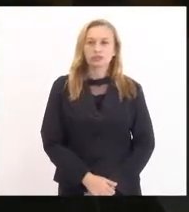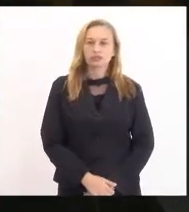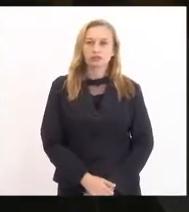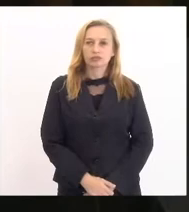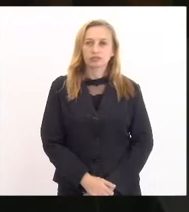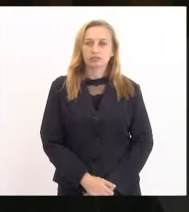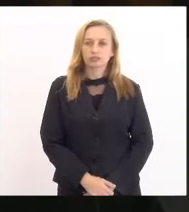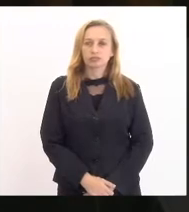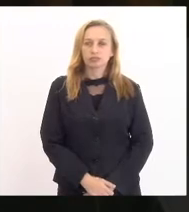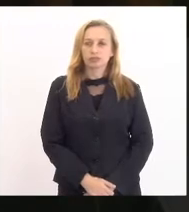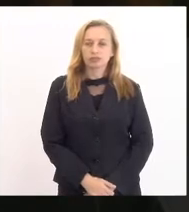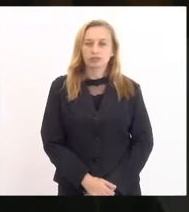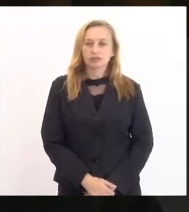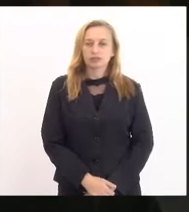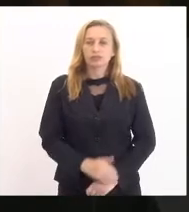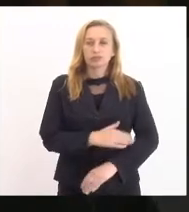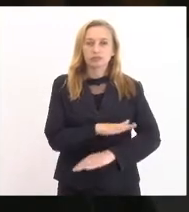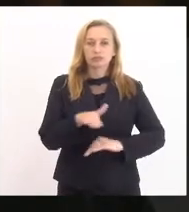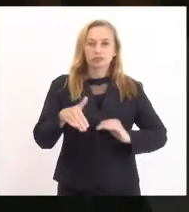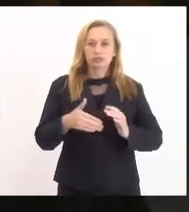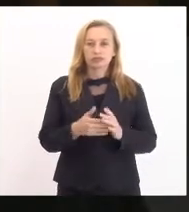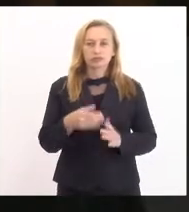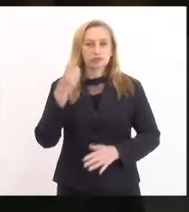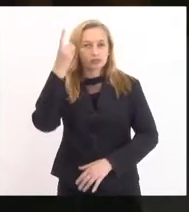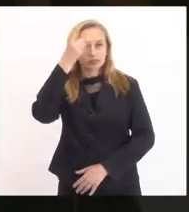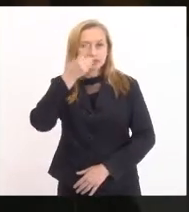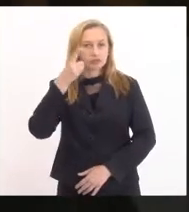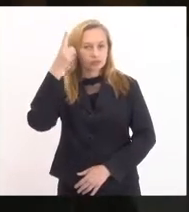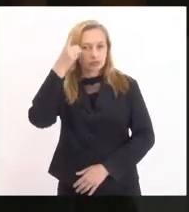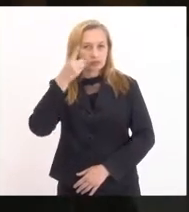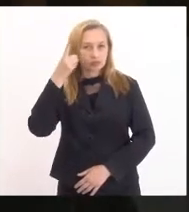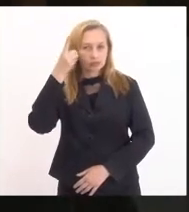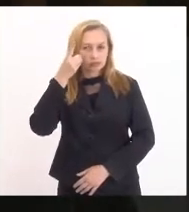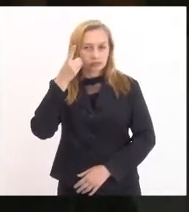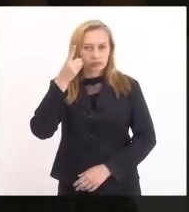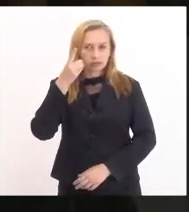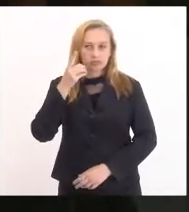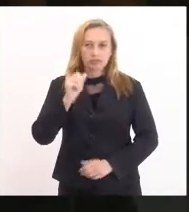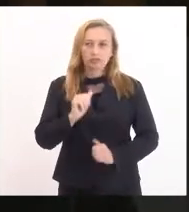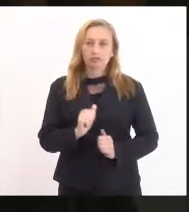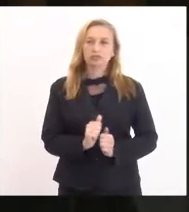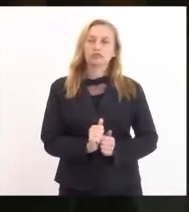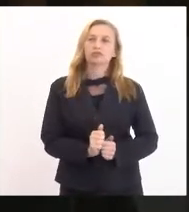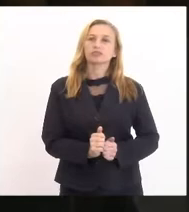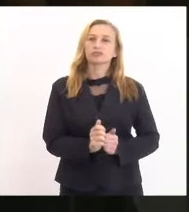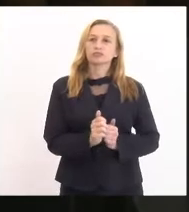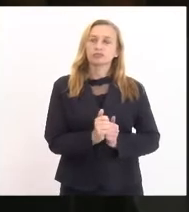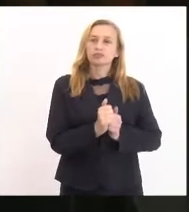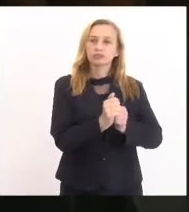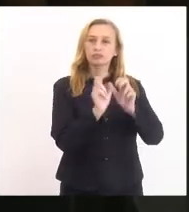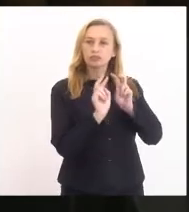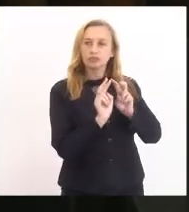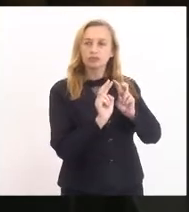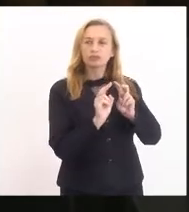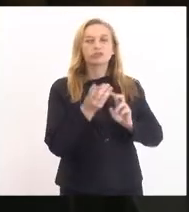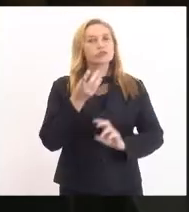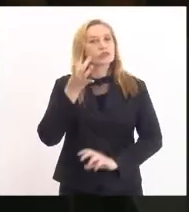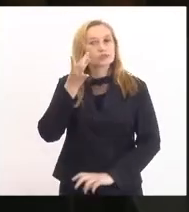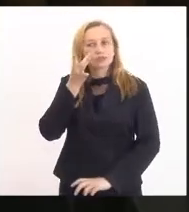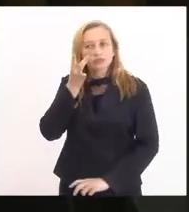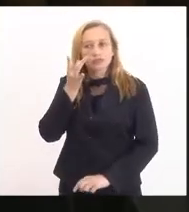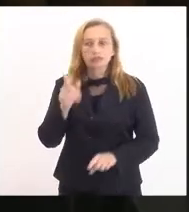senhoras e senhores deputados que nos assistem de forma